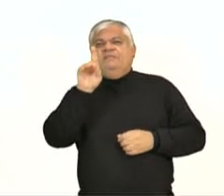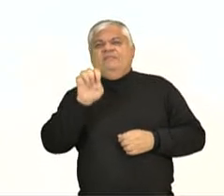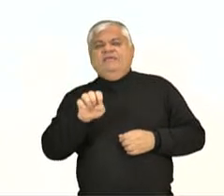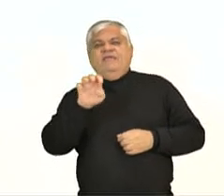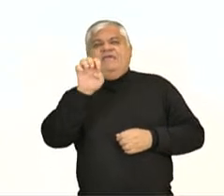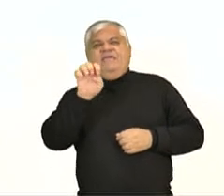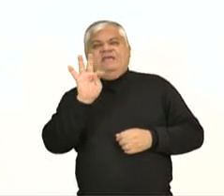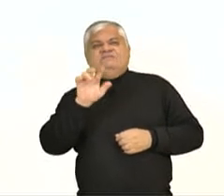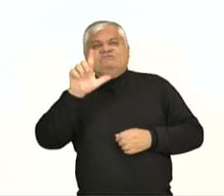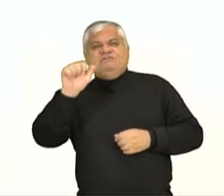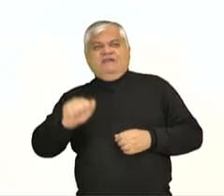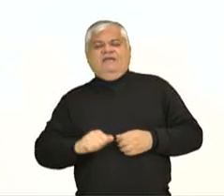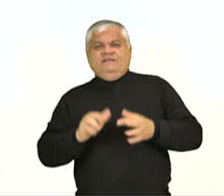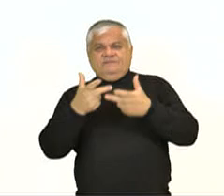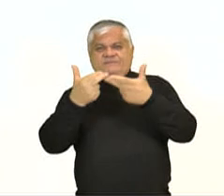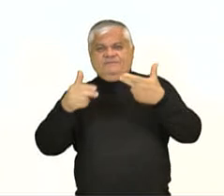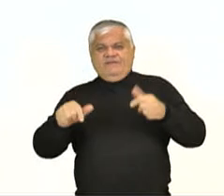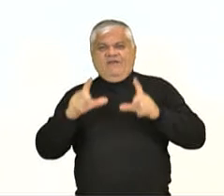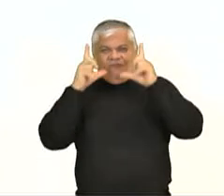aqui